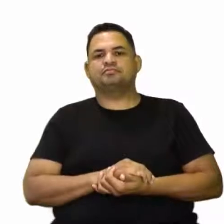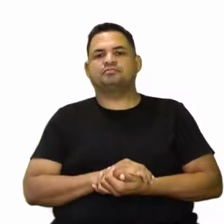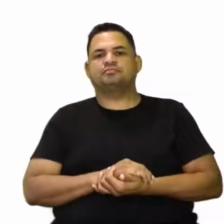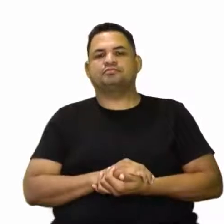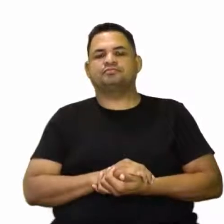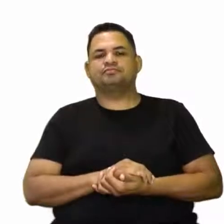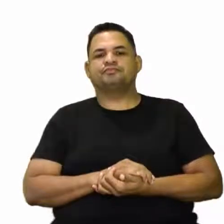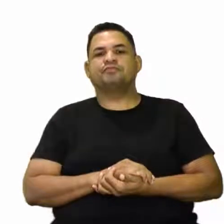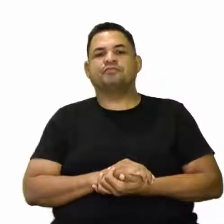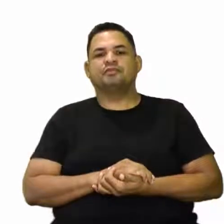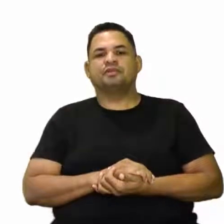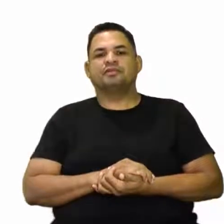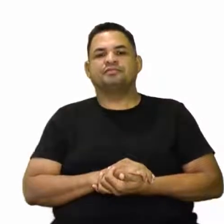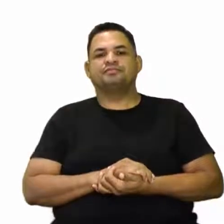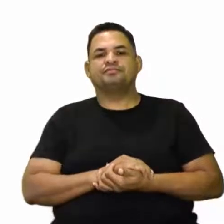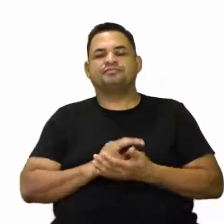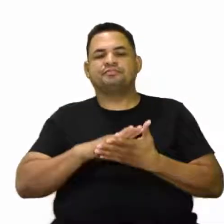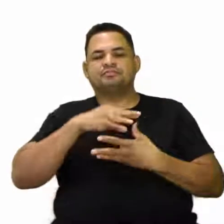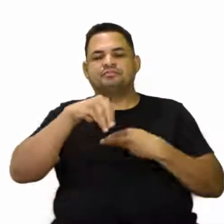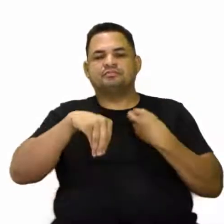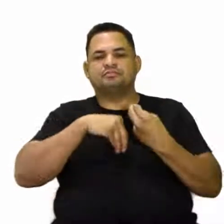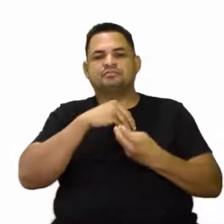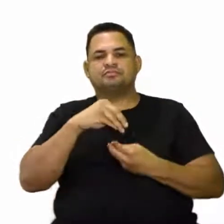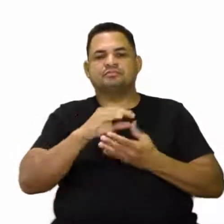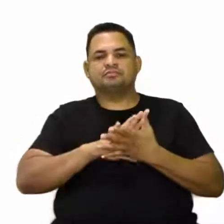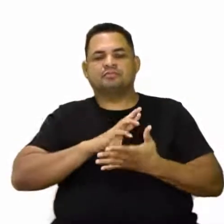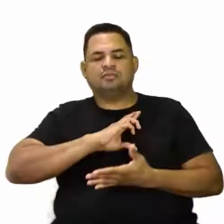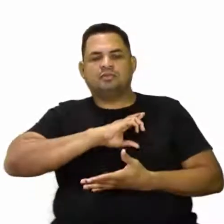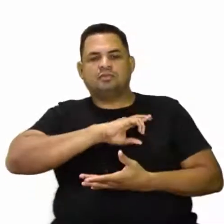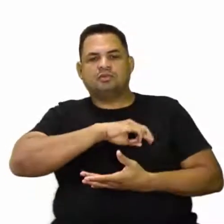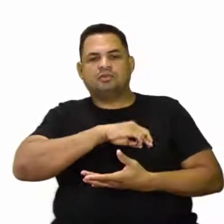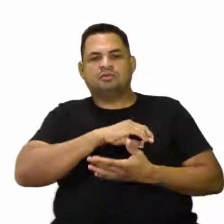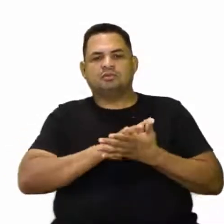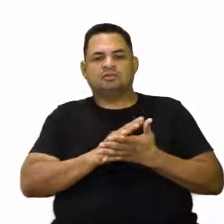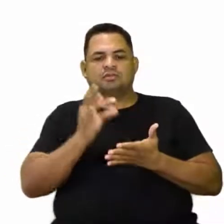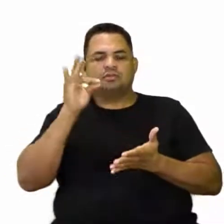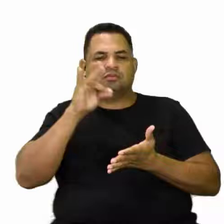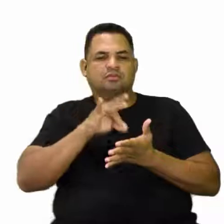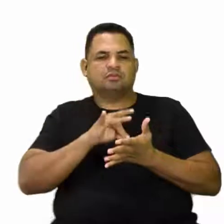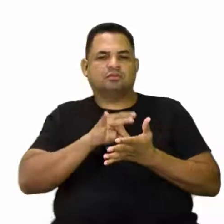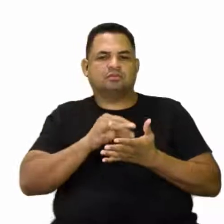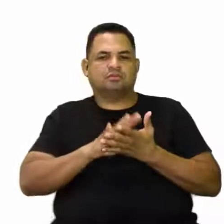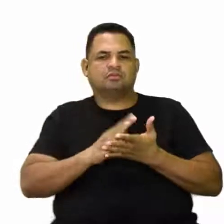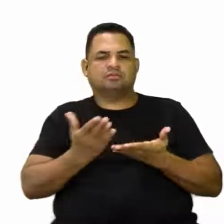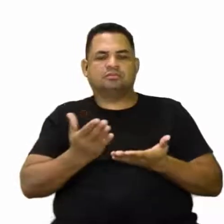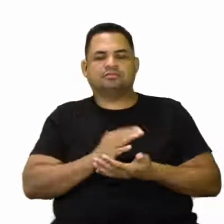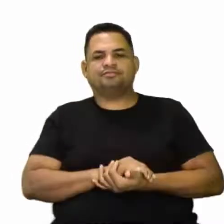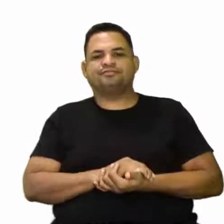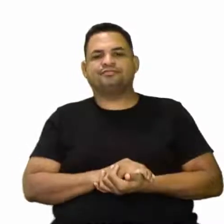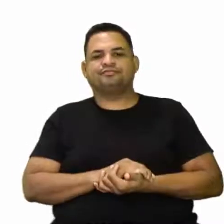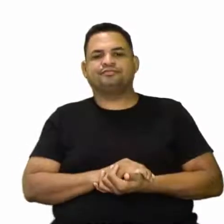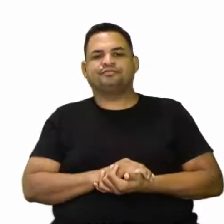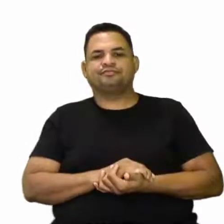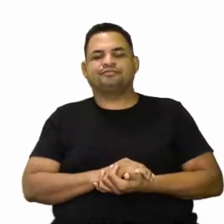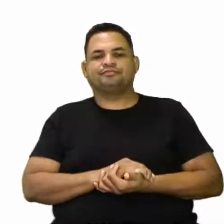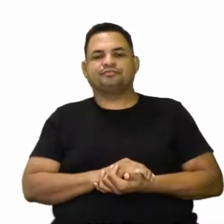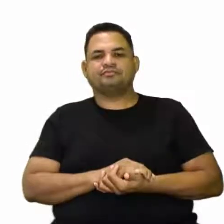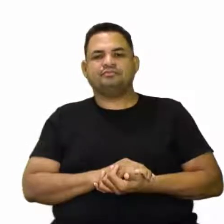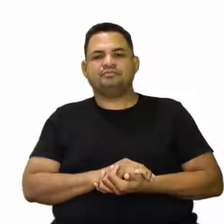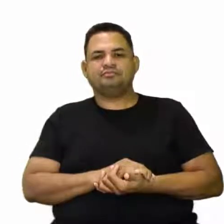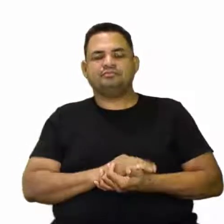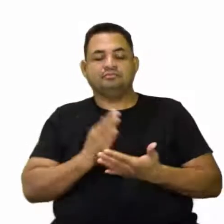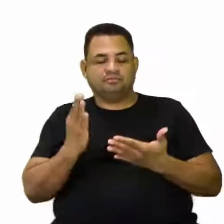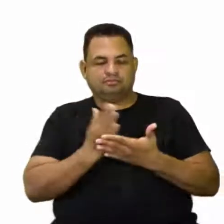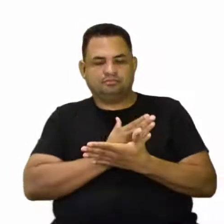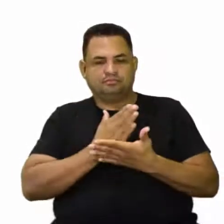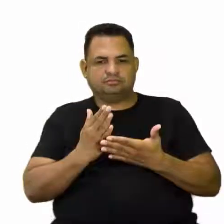obra. E aí, mas mistura aí um pouco do romance com o realismo mágico. O